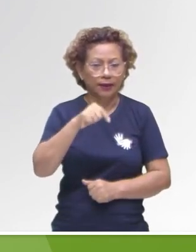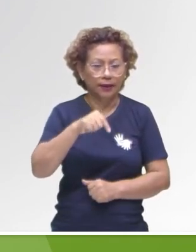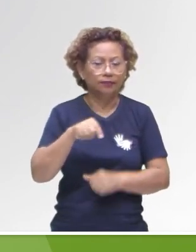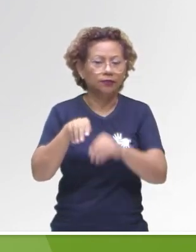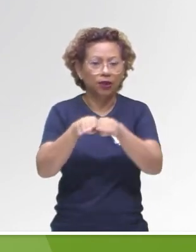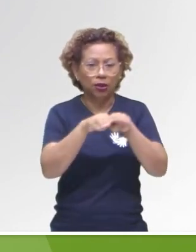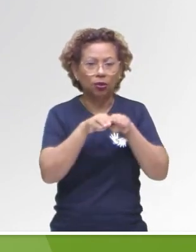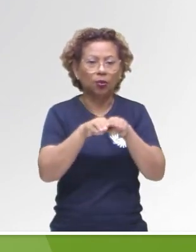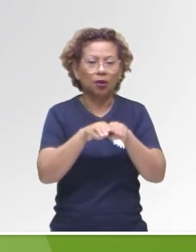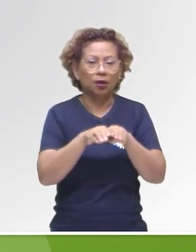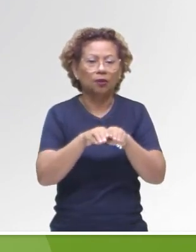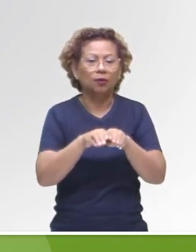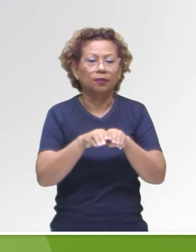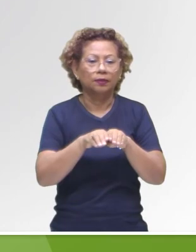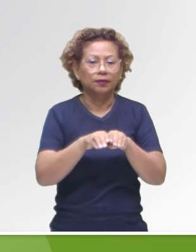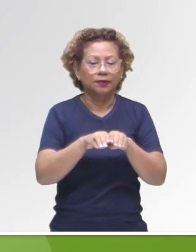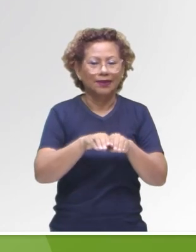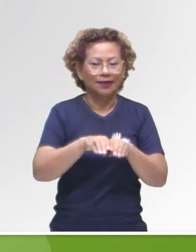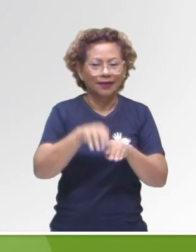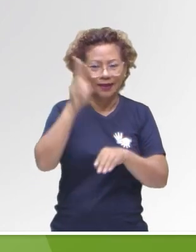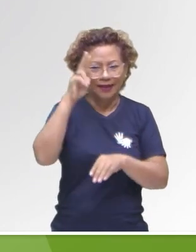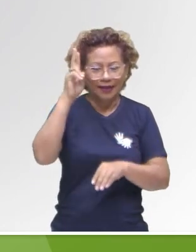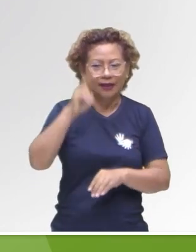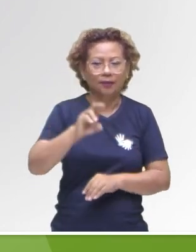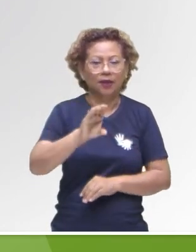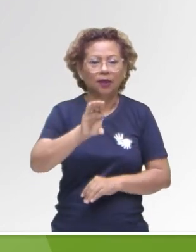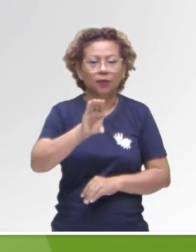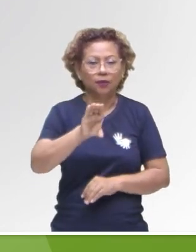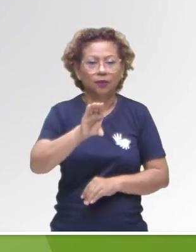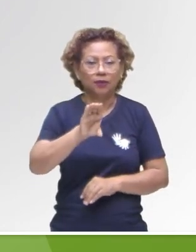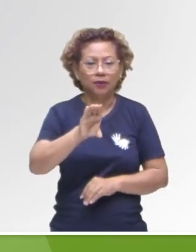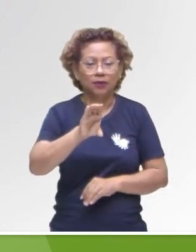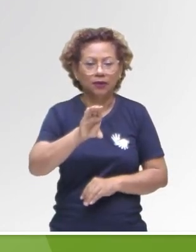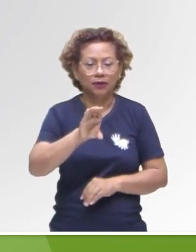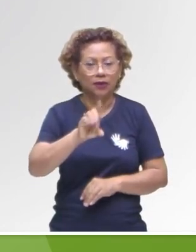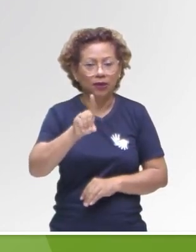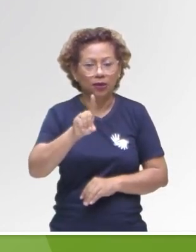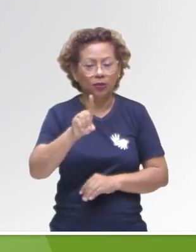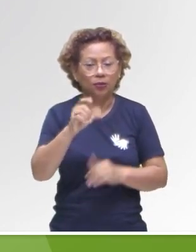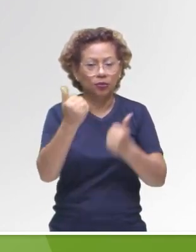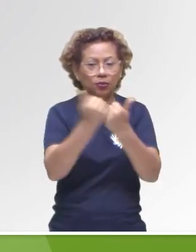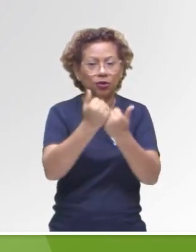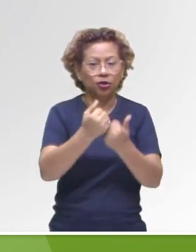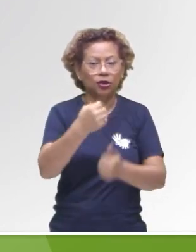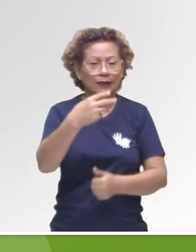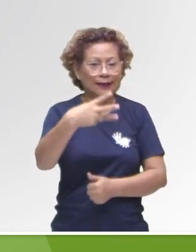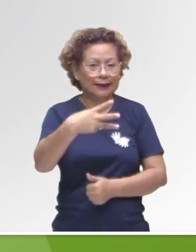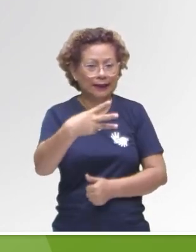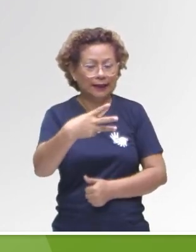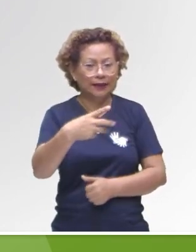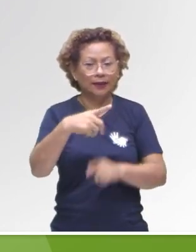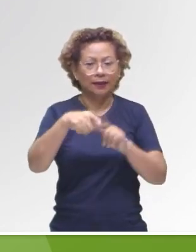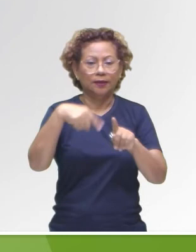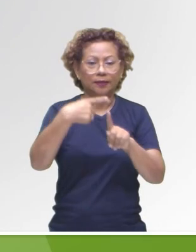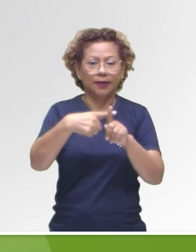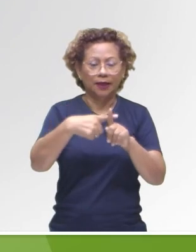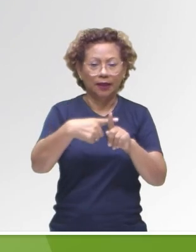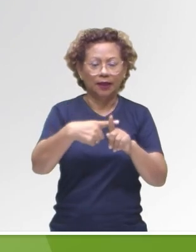atenção, é 1 sobre 3, mais 1 sobre